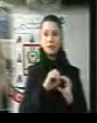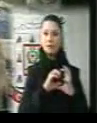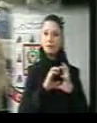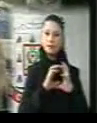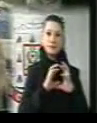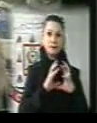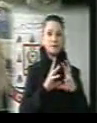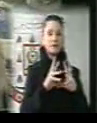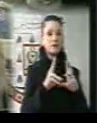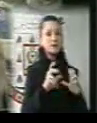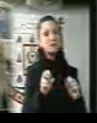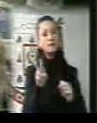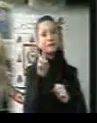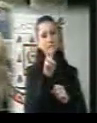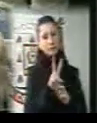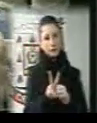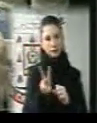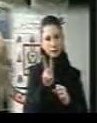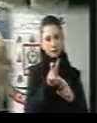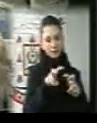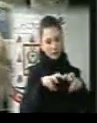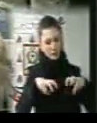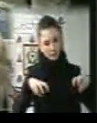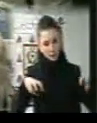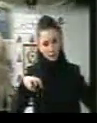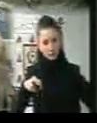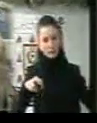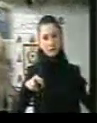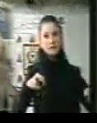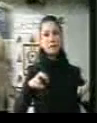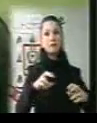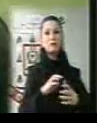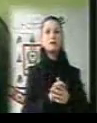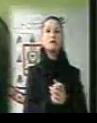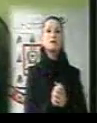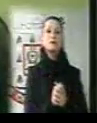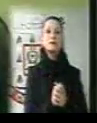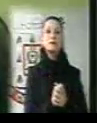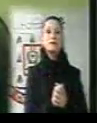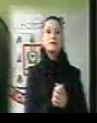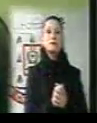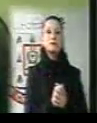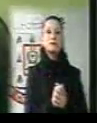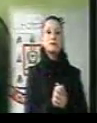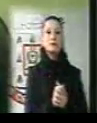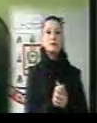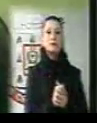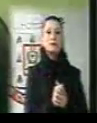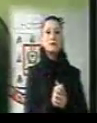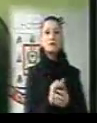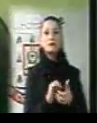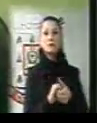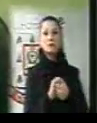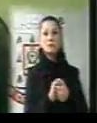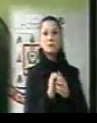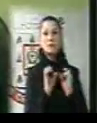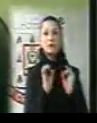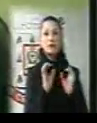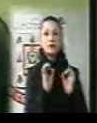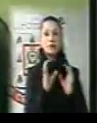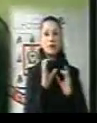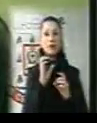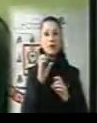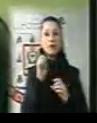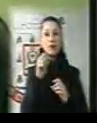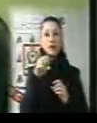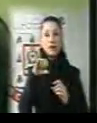Em seu nome, cumprimentar toda a mesa e os senhores vereadores, cumprimentar de forma especial a vereadora